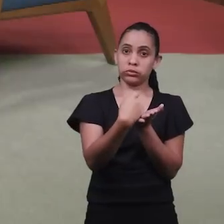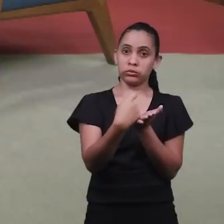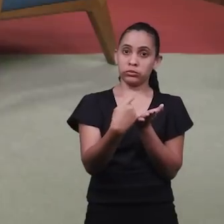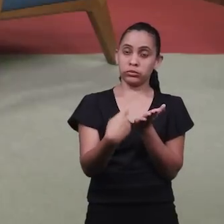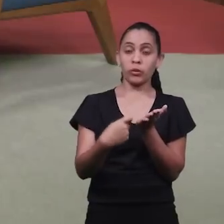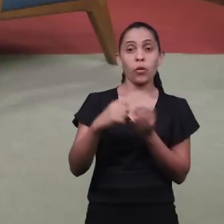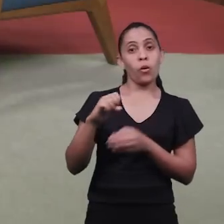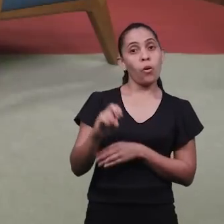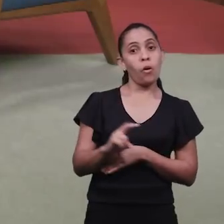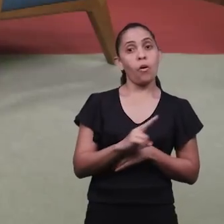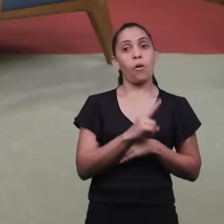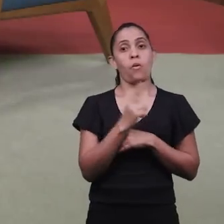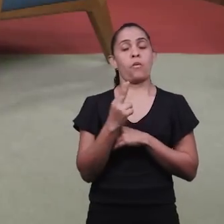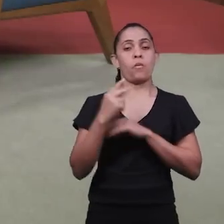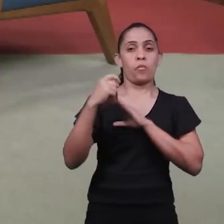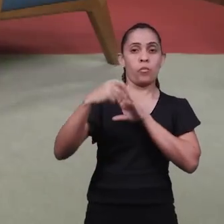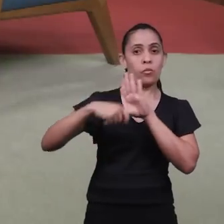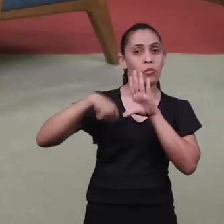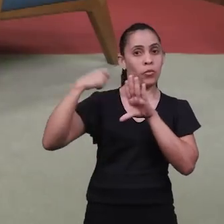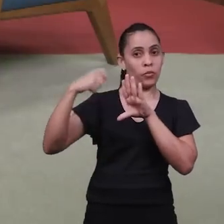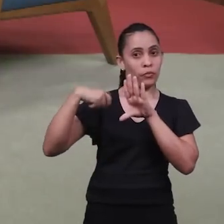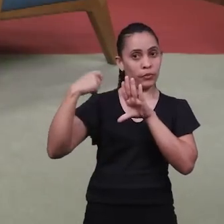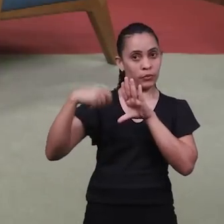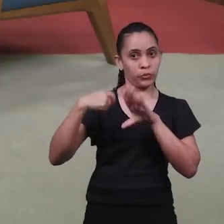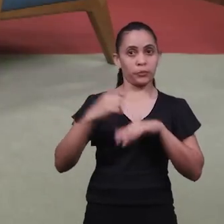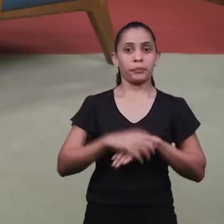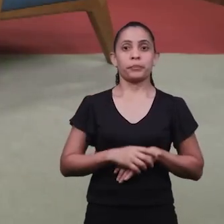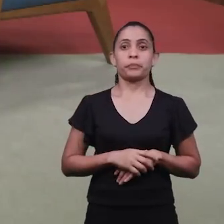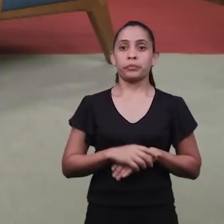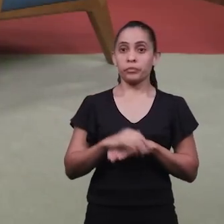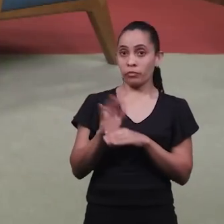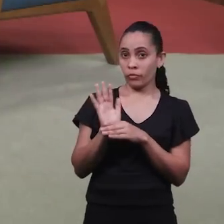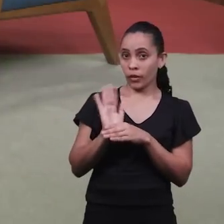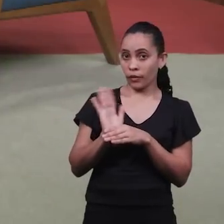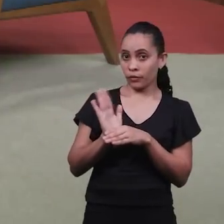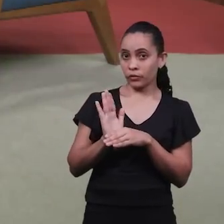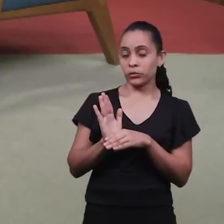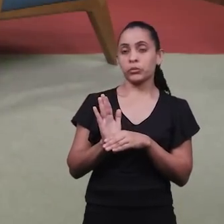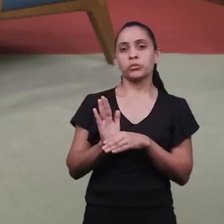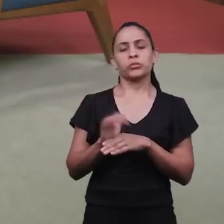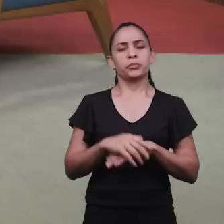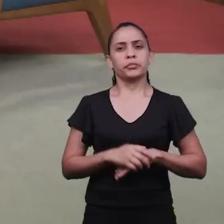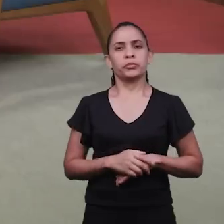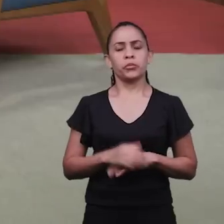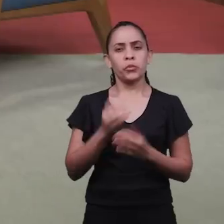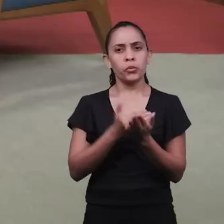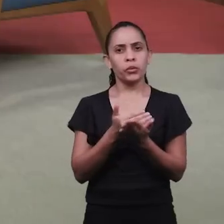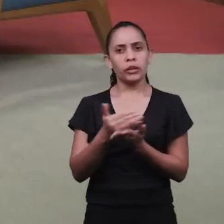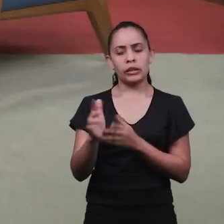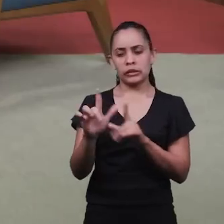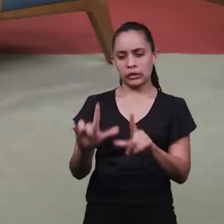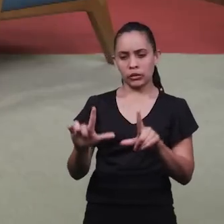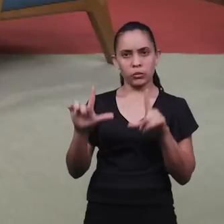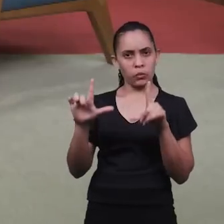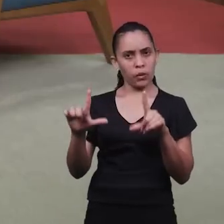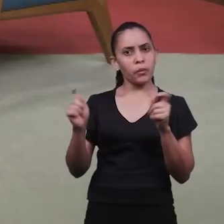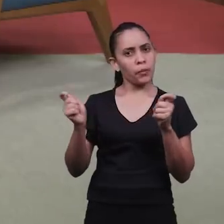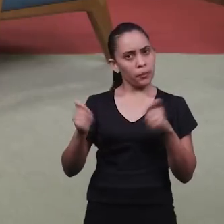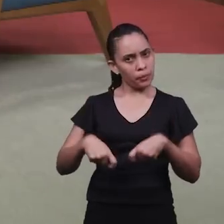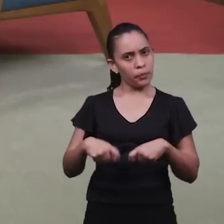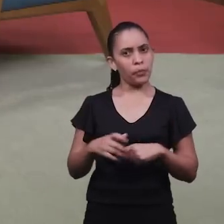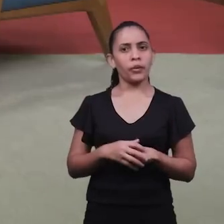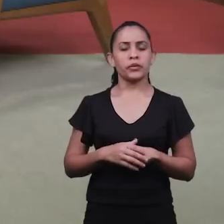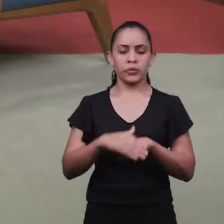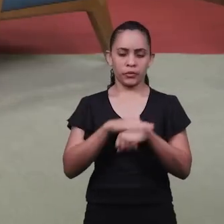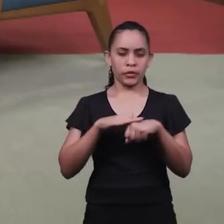escrito ou através de um vídeo. E nessa mensagem, nesse primeiro QR Code aqui do quadro, no início do quadro, você pode